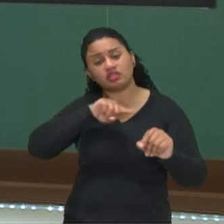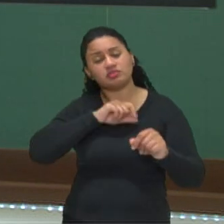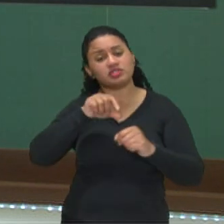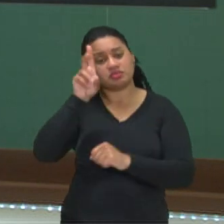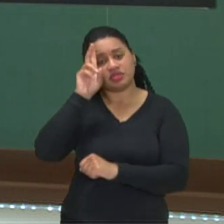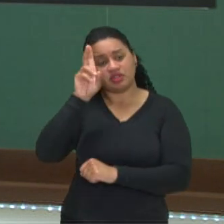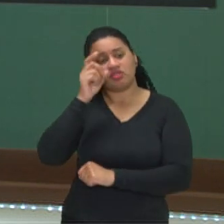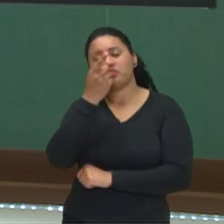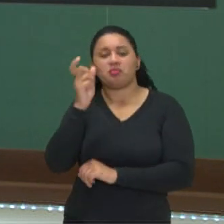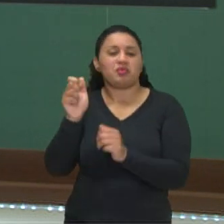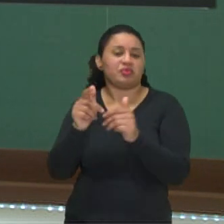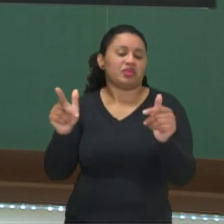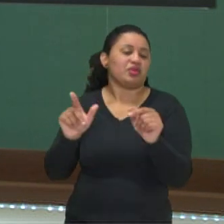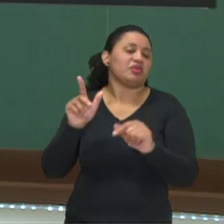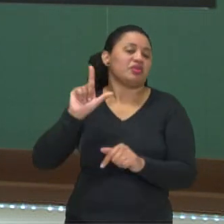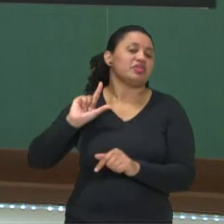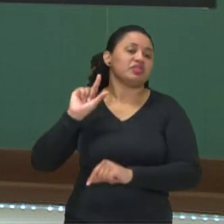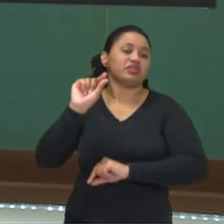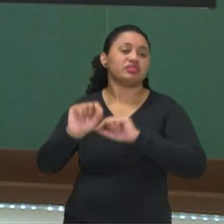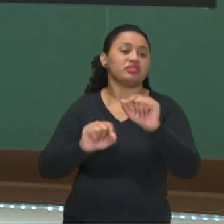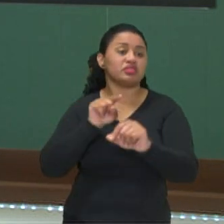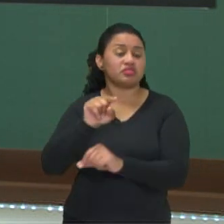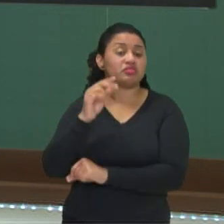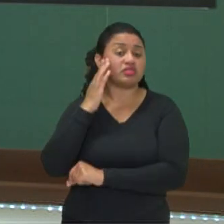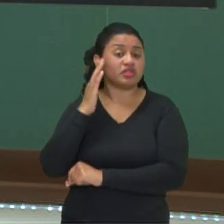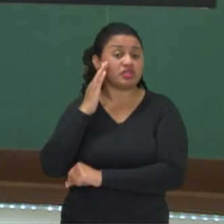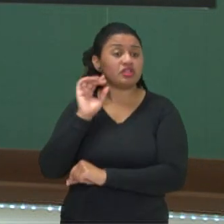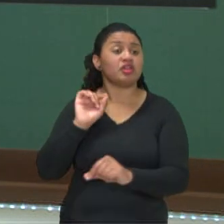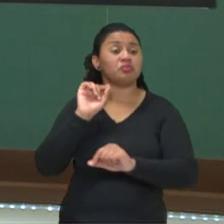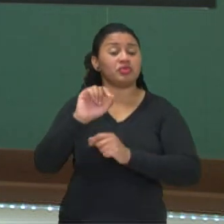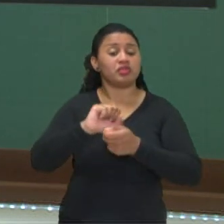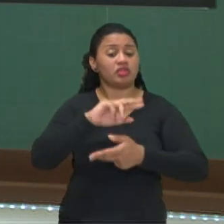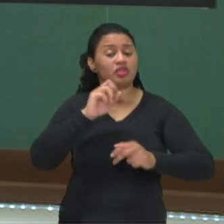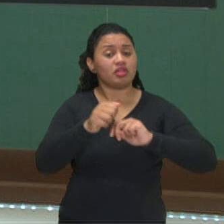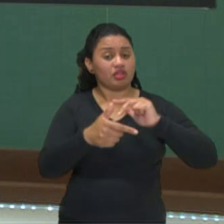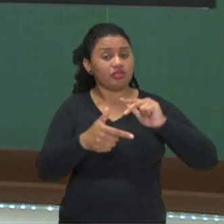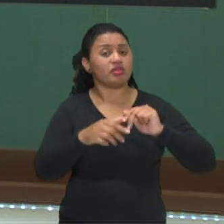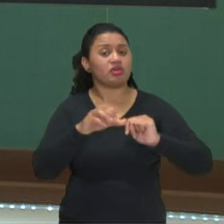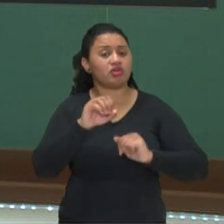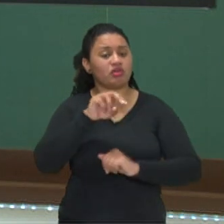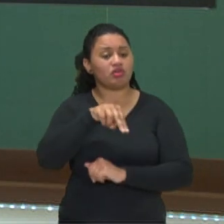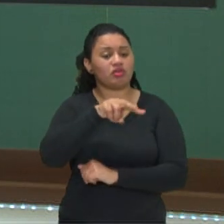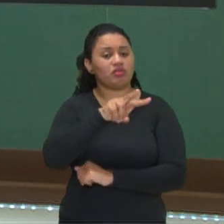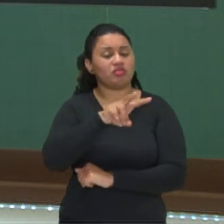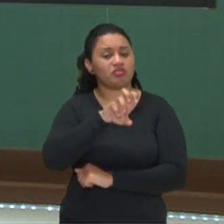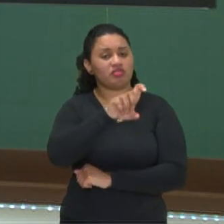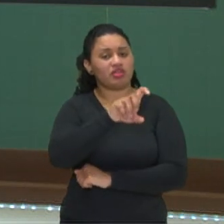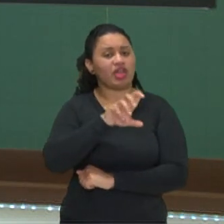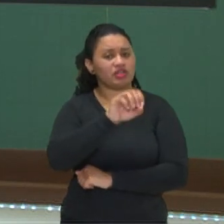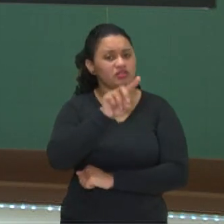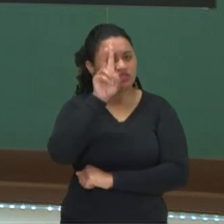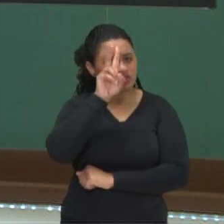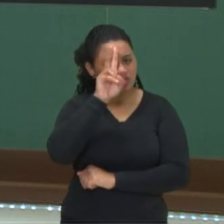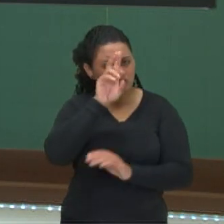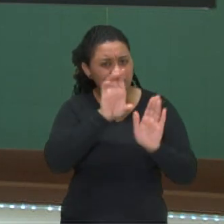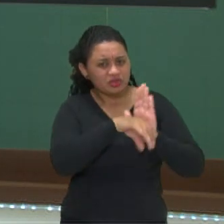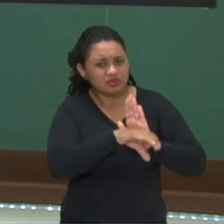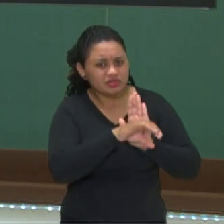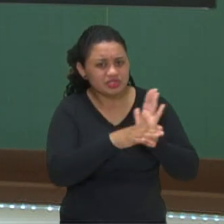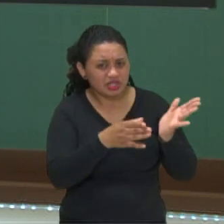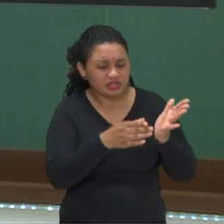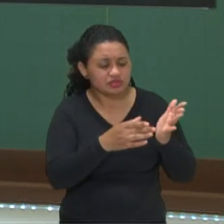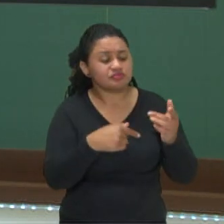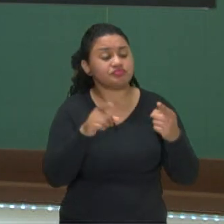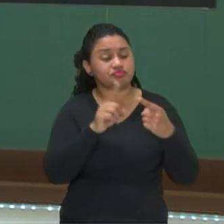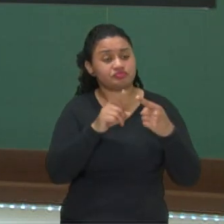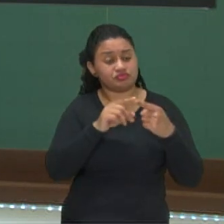relembrar uma outra coisinha antes. Você sabe o que a gente chama um poliedro convexo? Vocês lembram esse conceito? Primeiro,